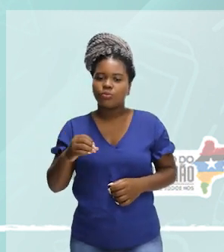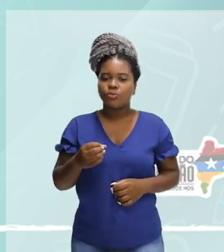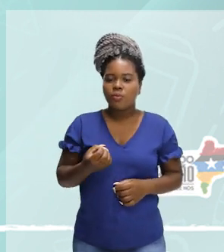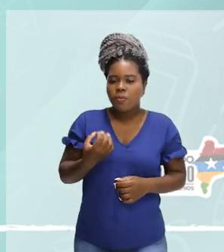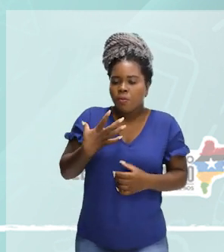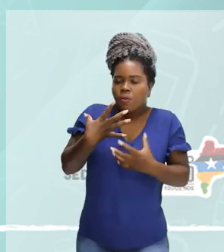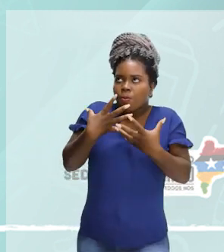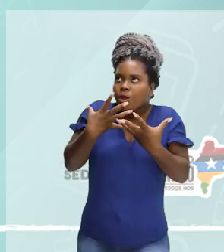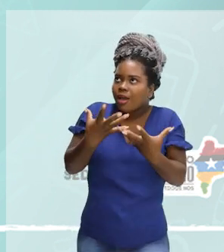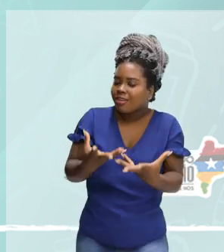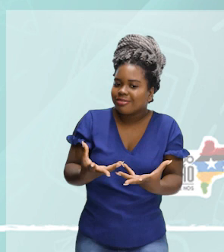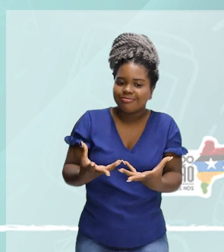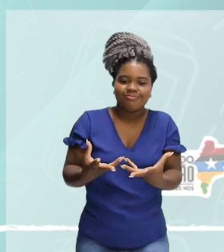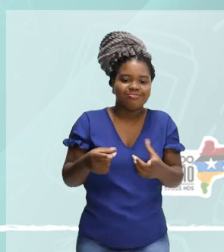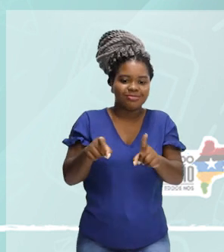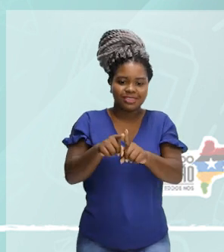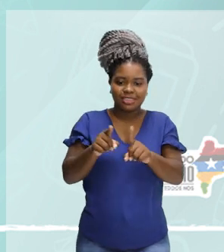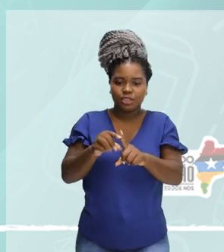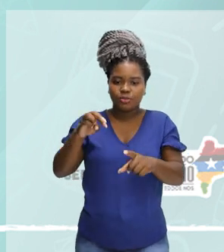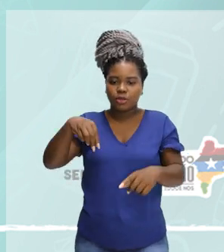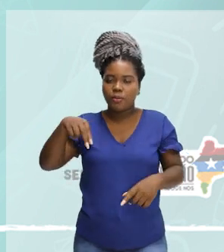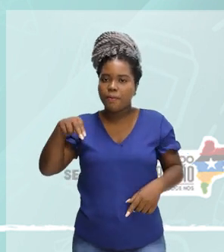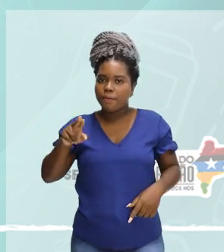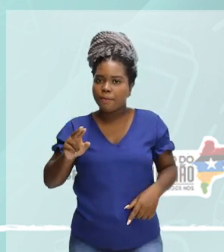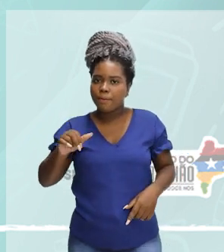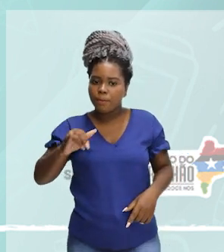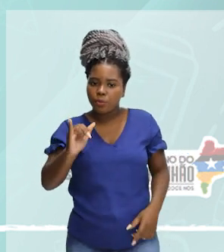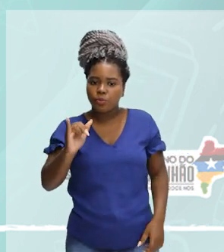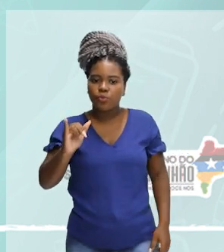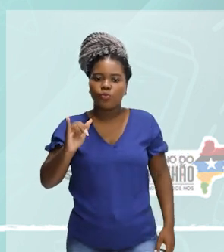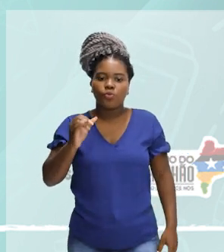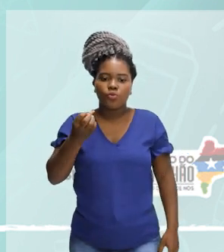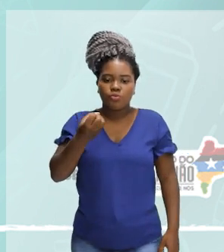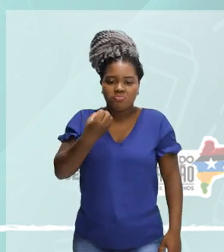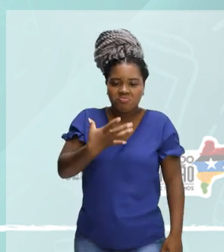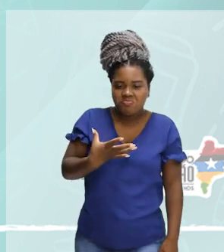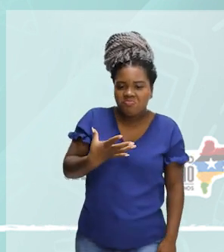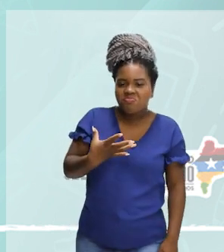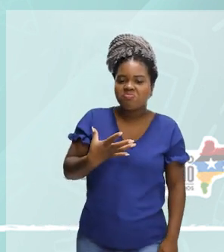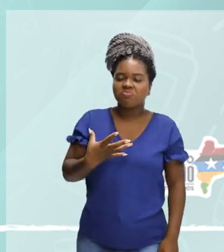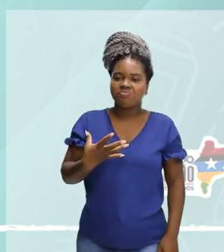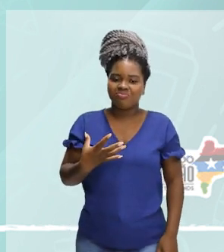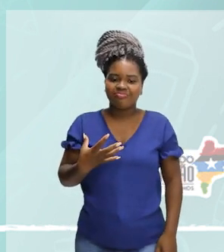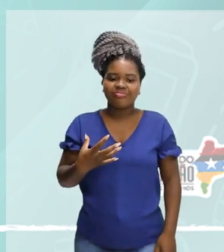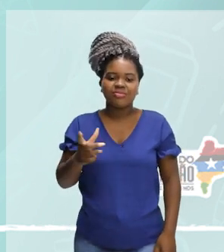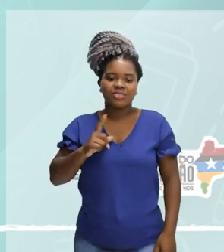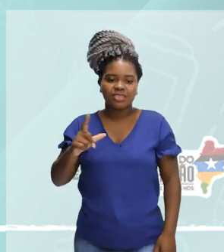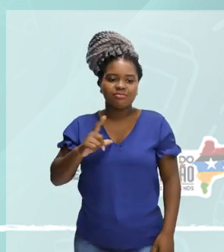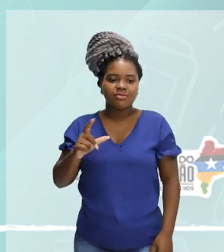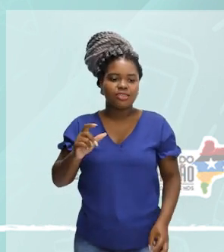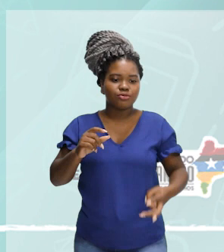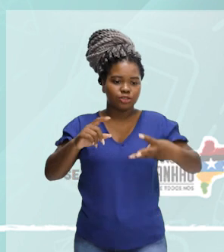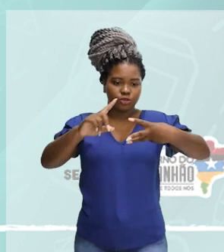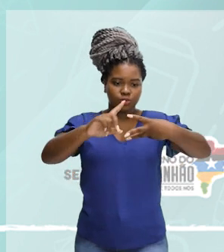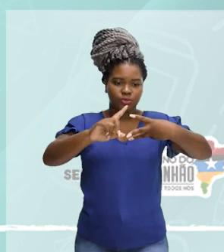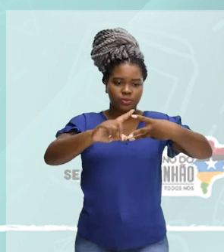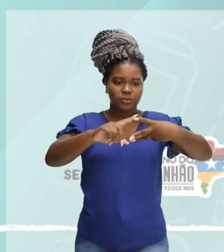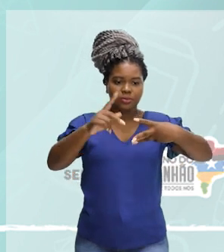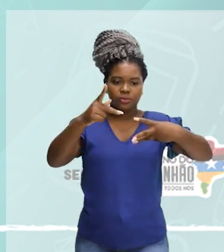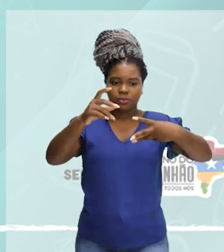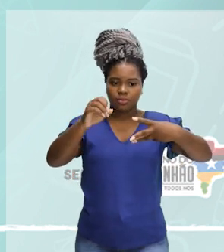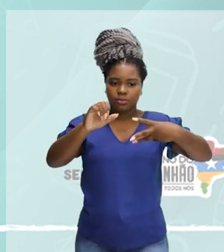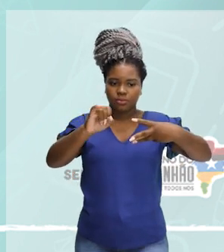muy bueno, el mejor. Todos eles significam isso aqui, tá? Então, positivo, malo,